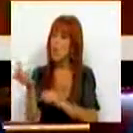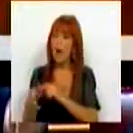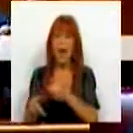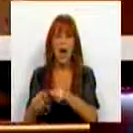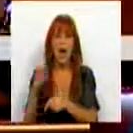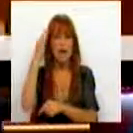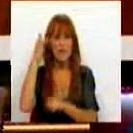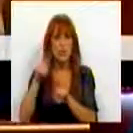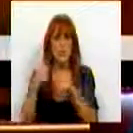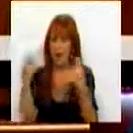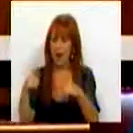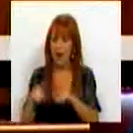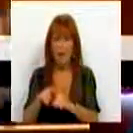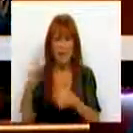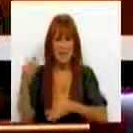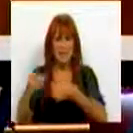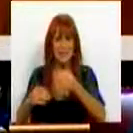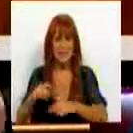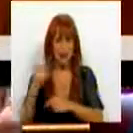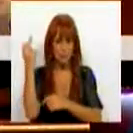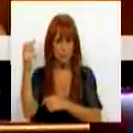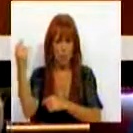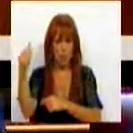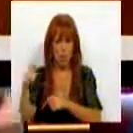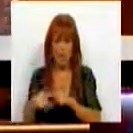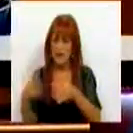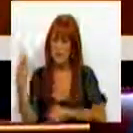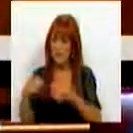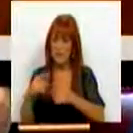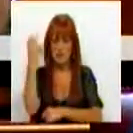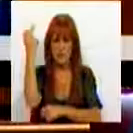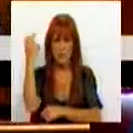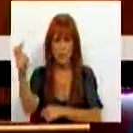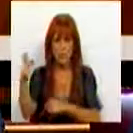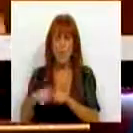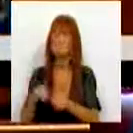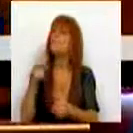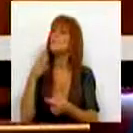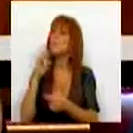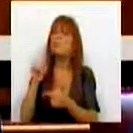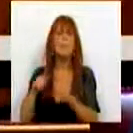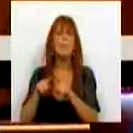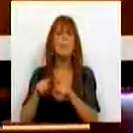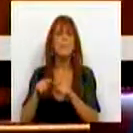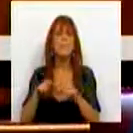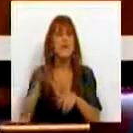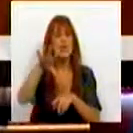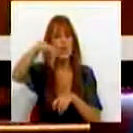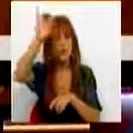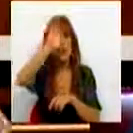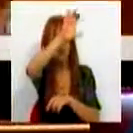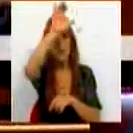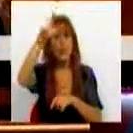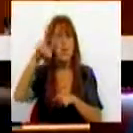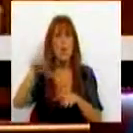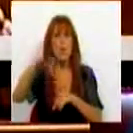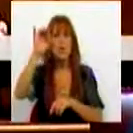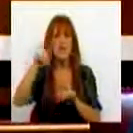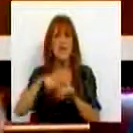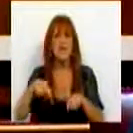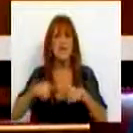que prevê a existência de um tribunal permanente e um tribunal permanente designado pelos Estados e não designados